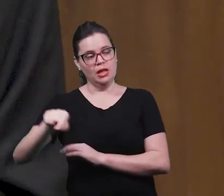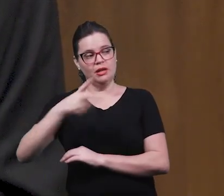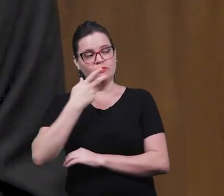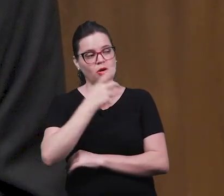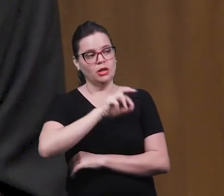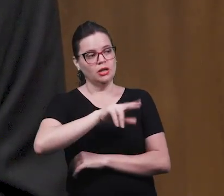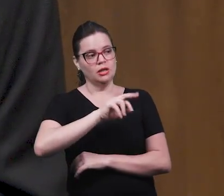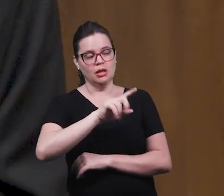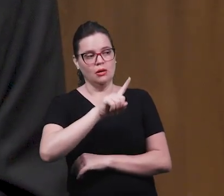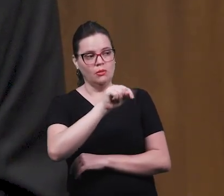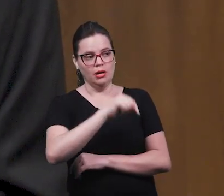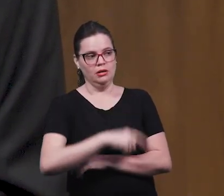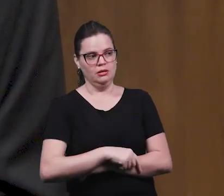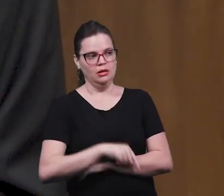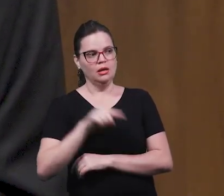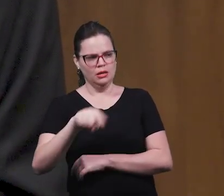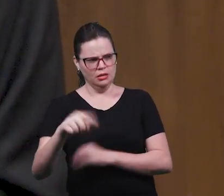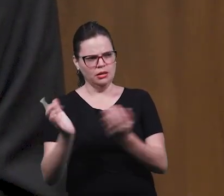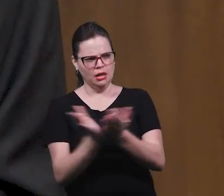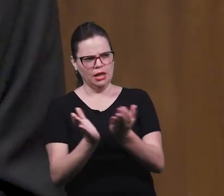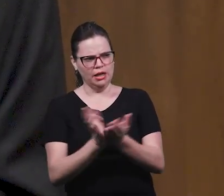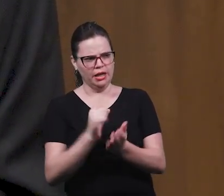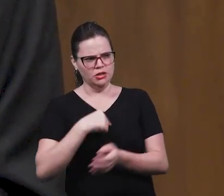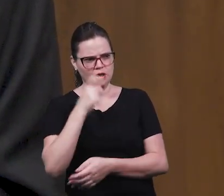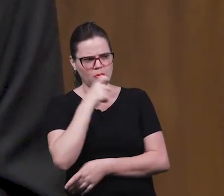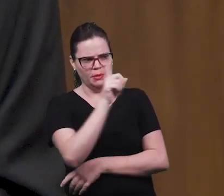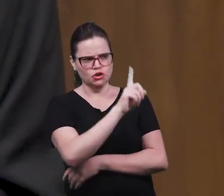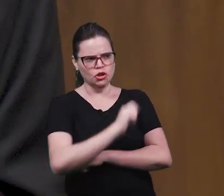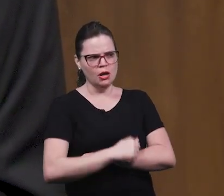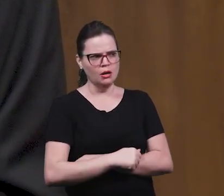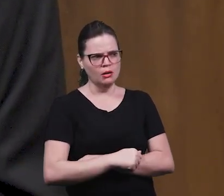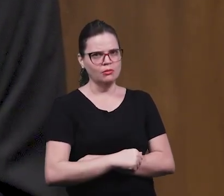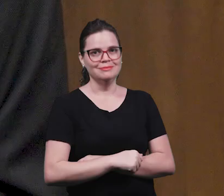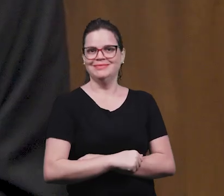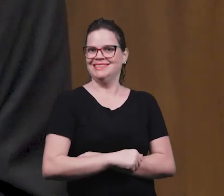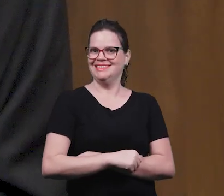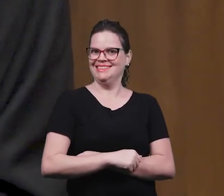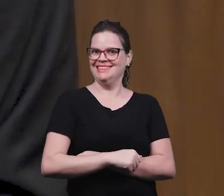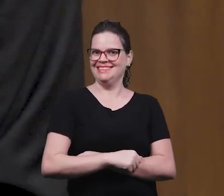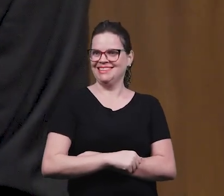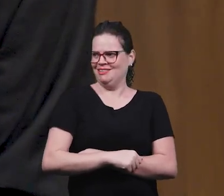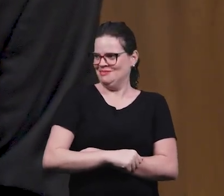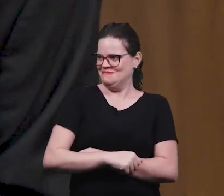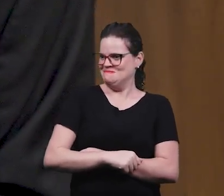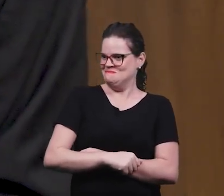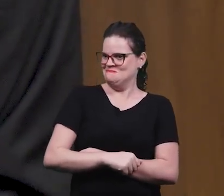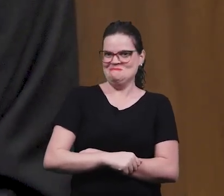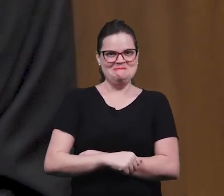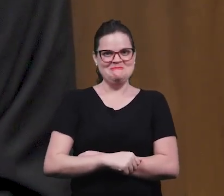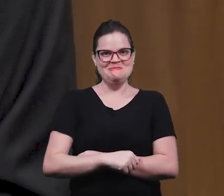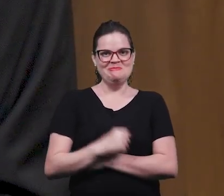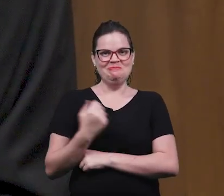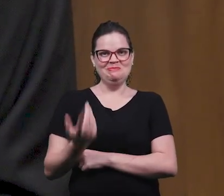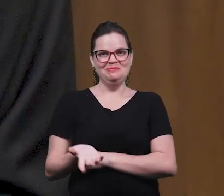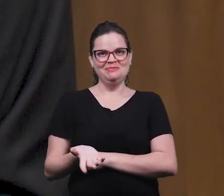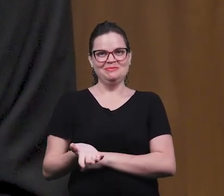ele falou que não foi ele. E tem uma coisa, ele é crente, ele não mente. Glória a Deus. Então,